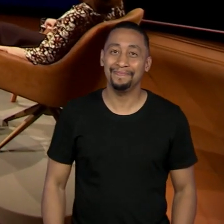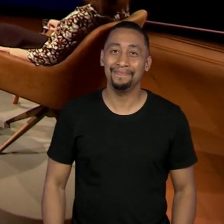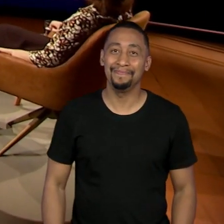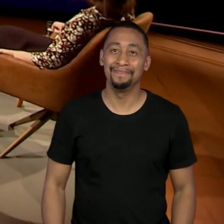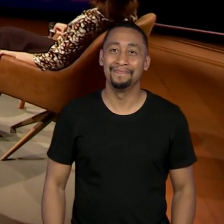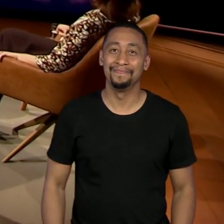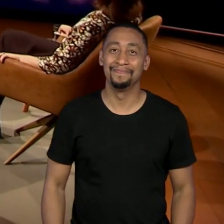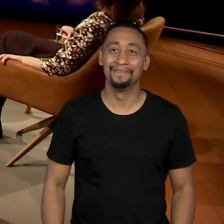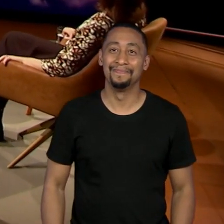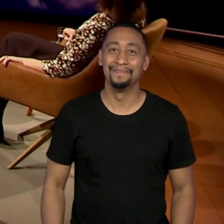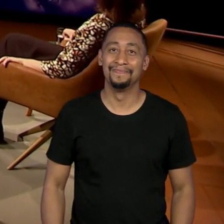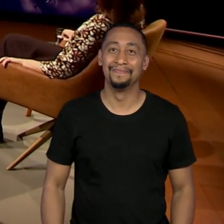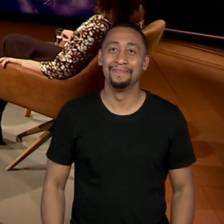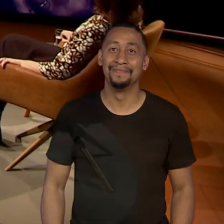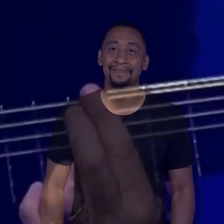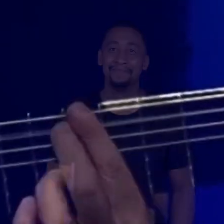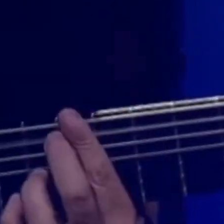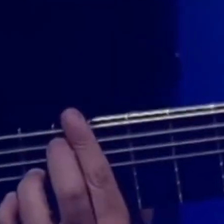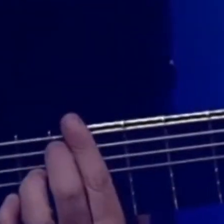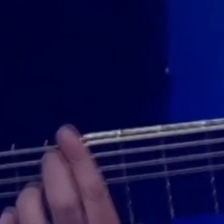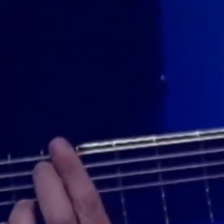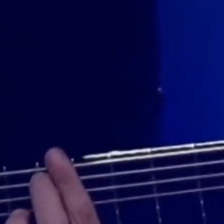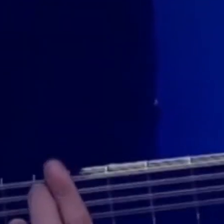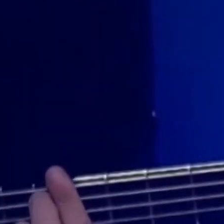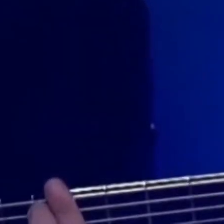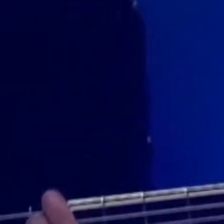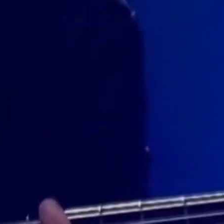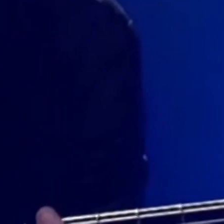O amor